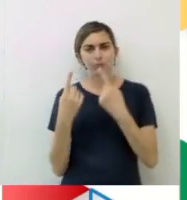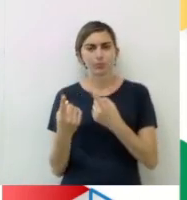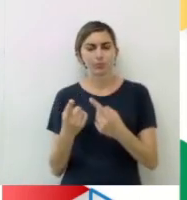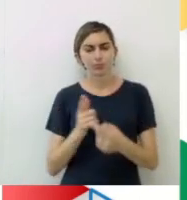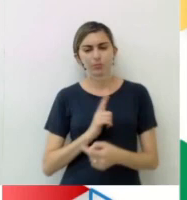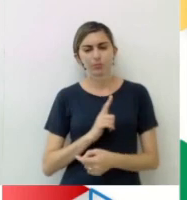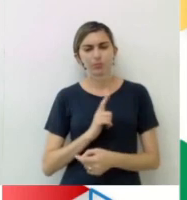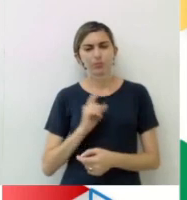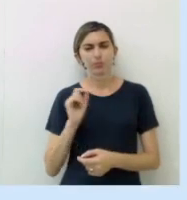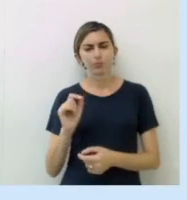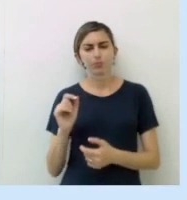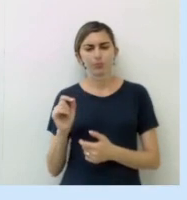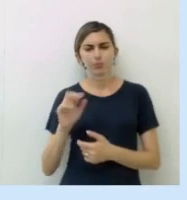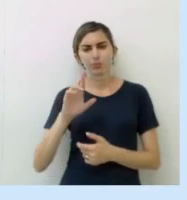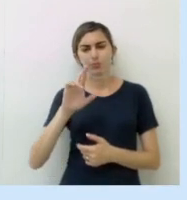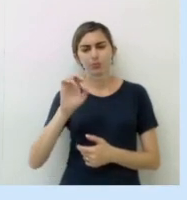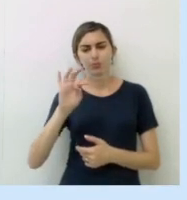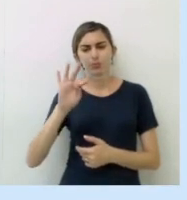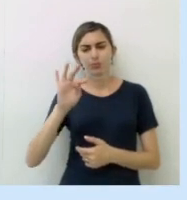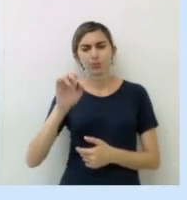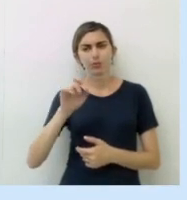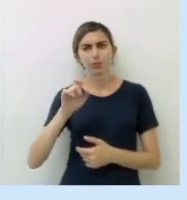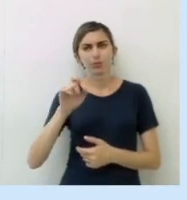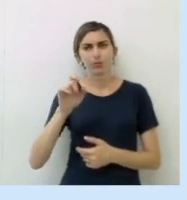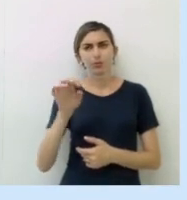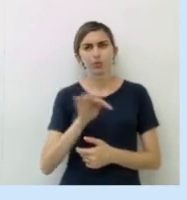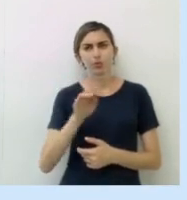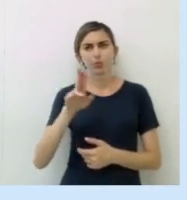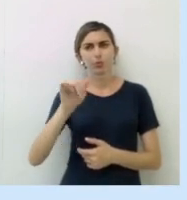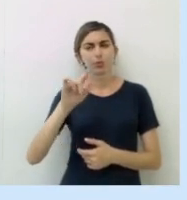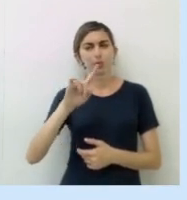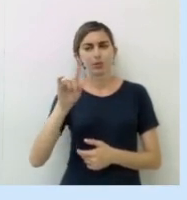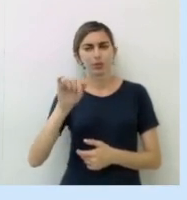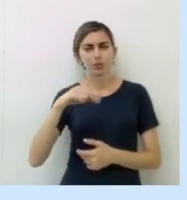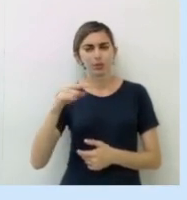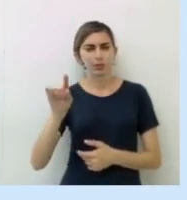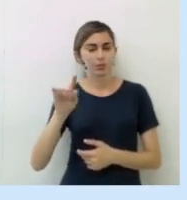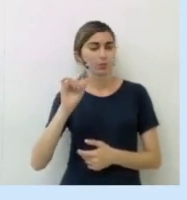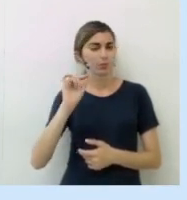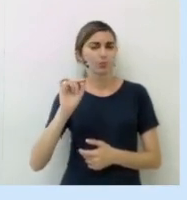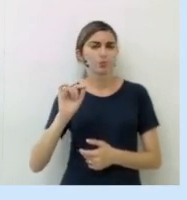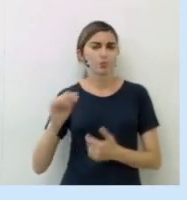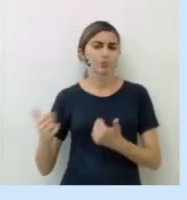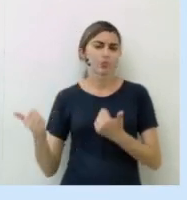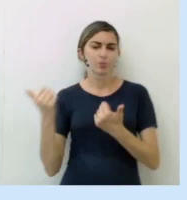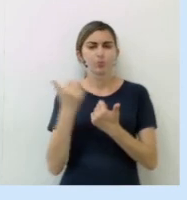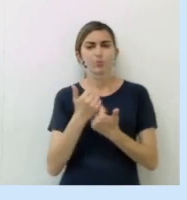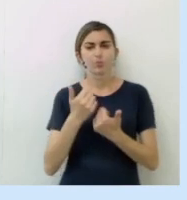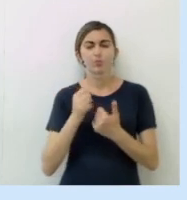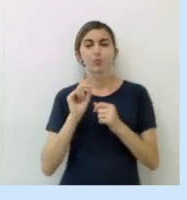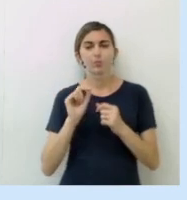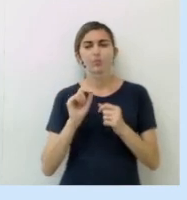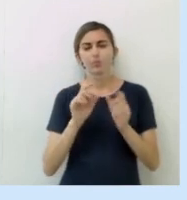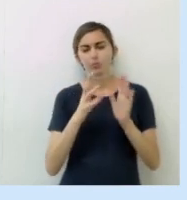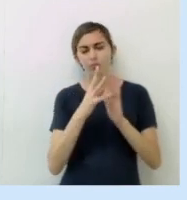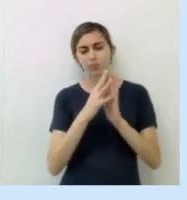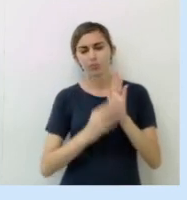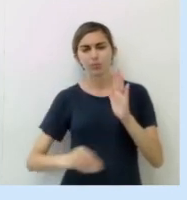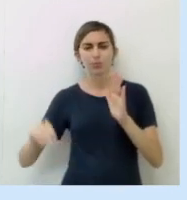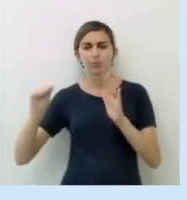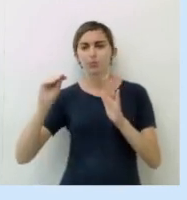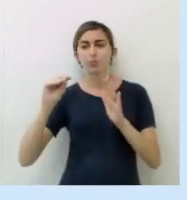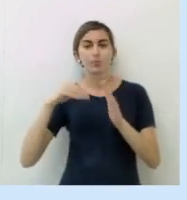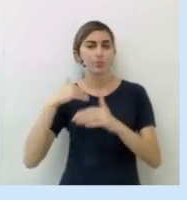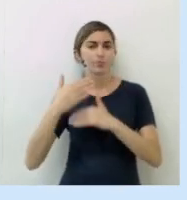temos o que seria retextualizar. Retextualizar. Veja só, denomina-se retextualização